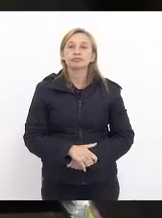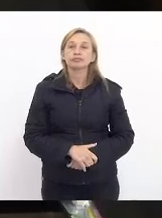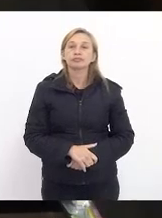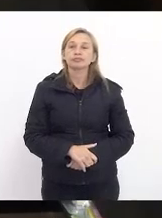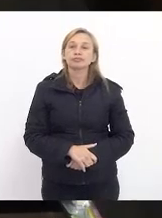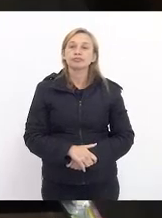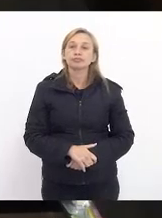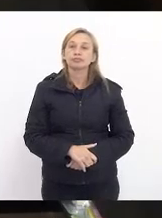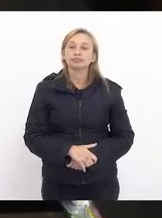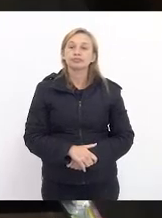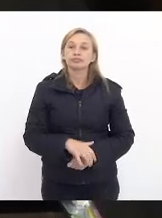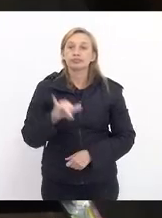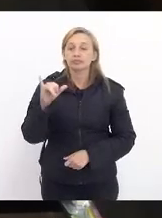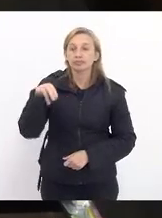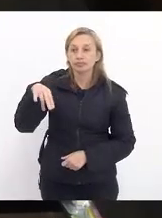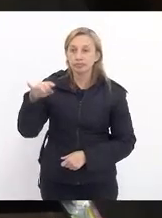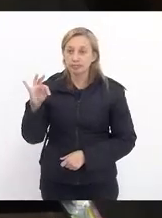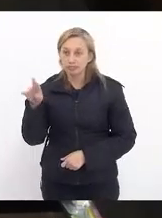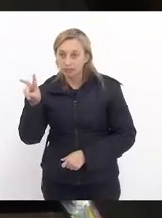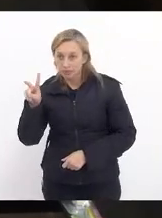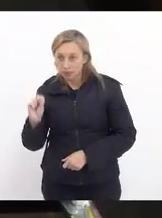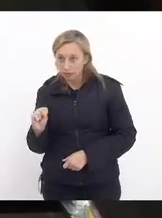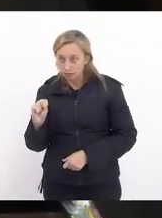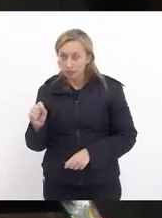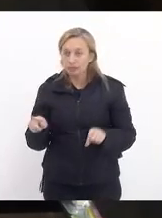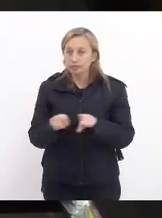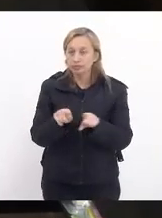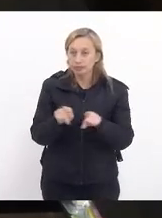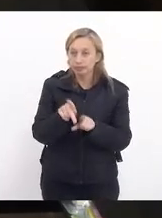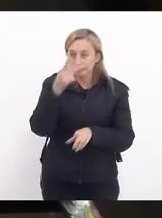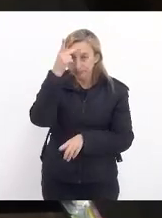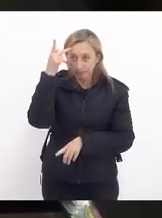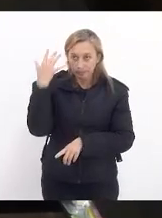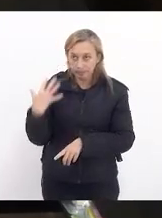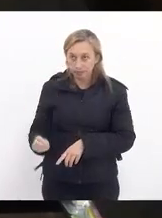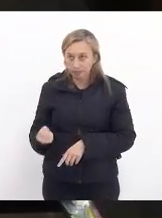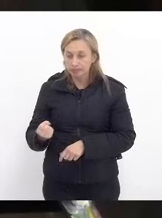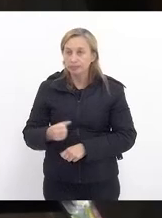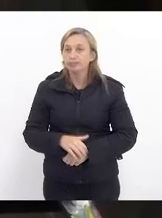para os inativos e pensionistas